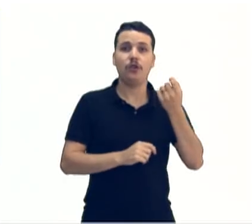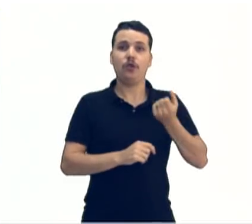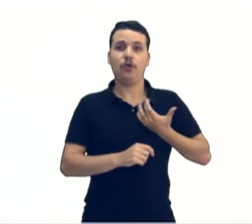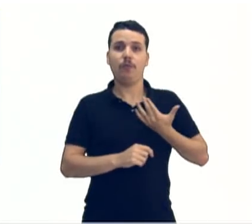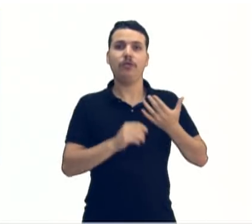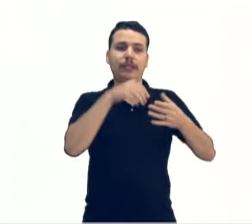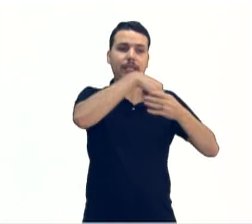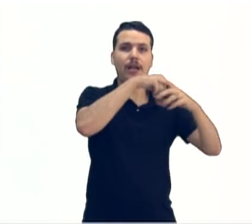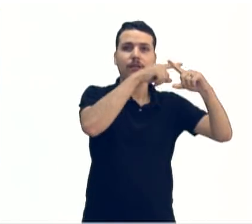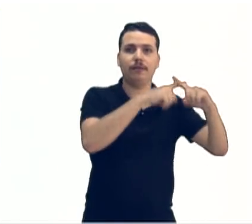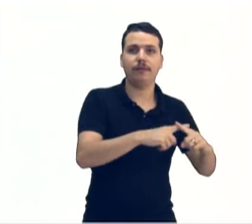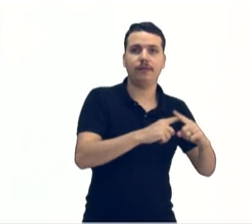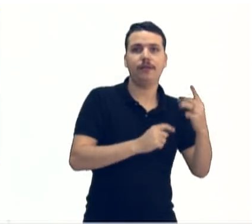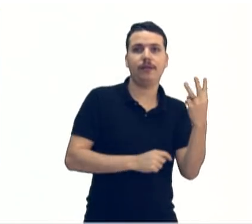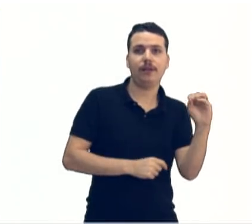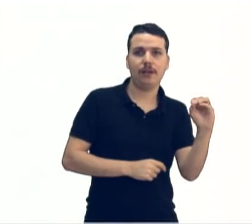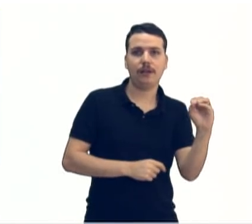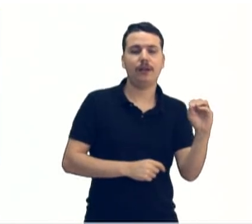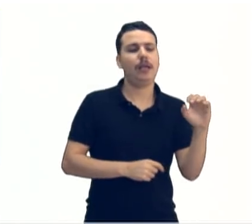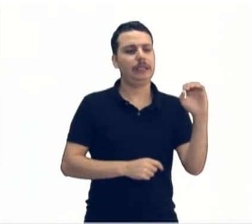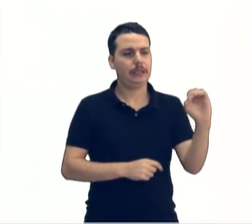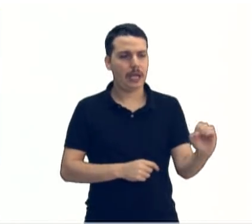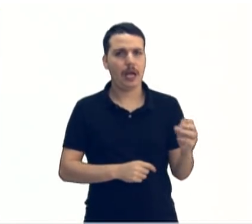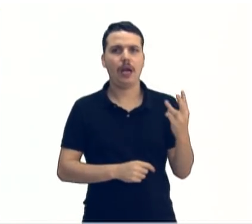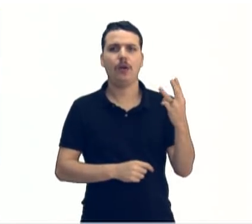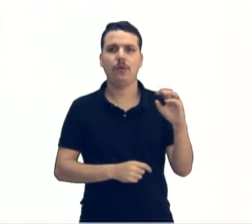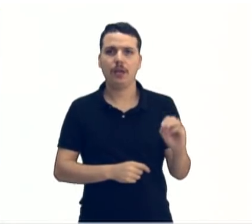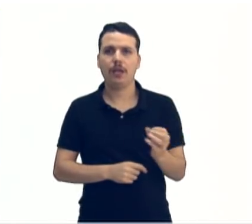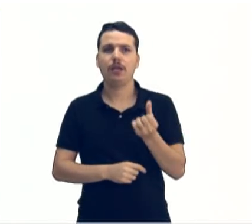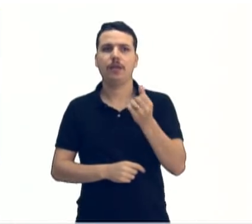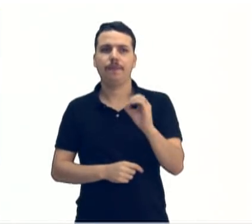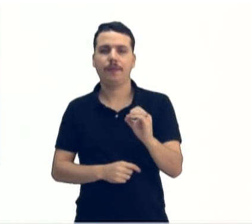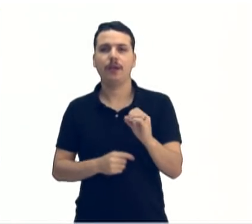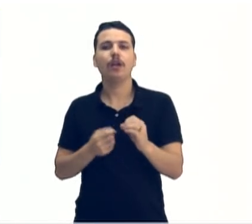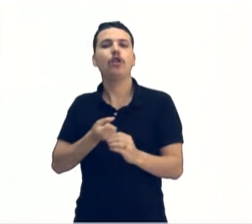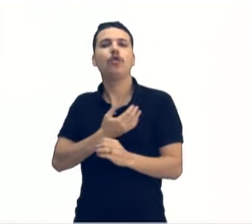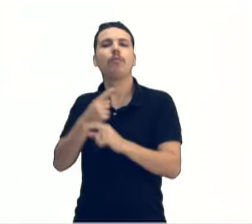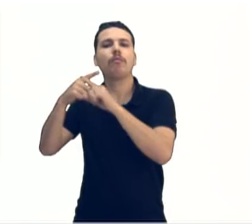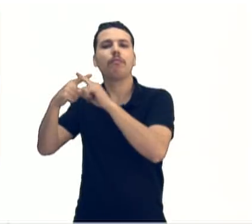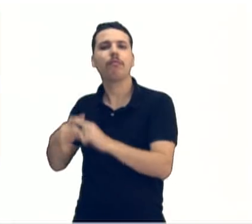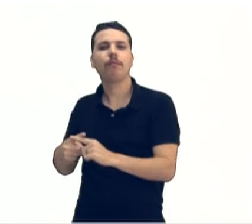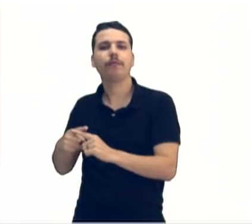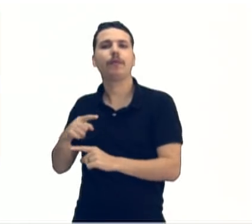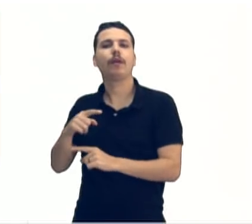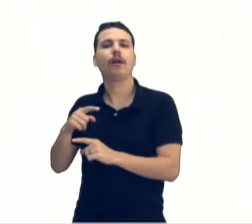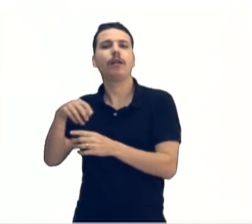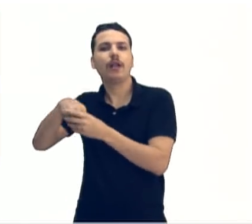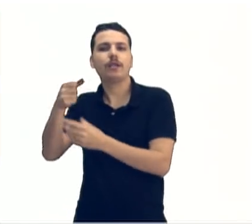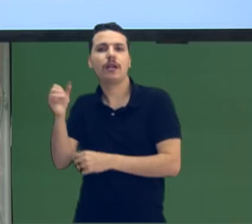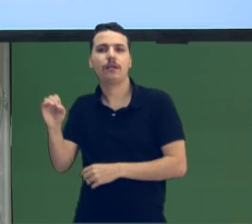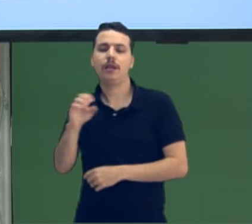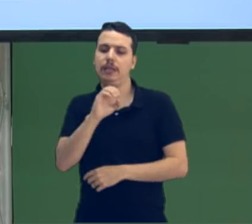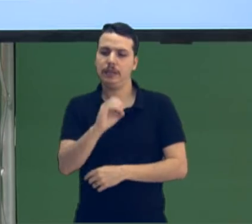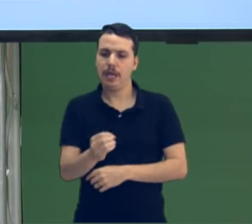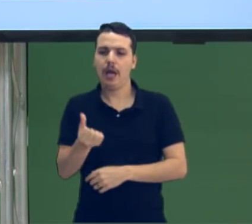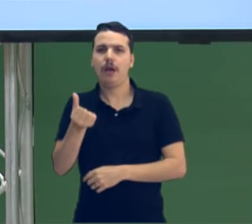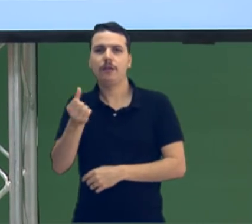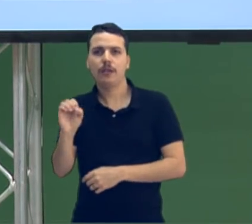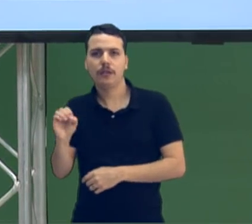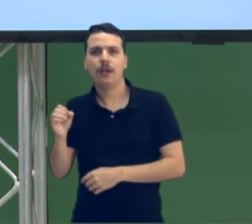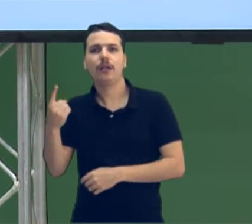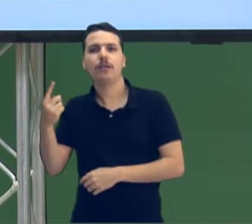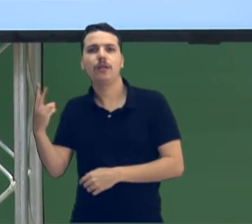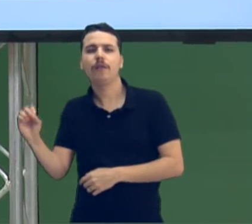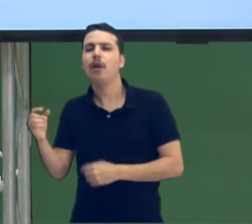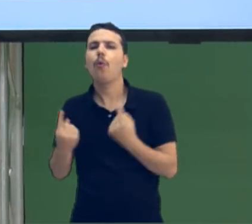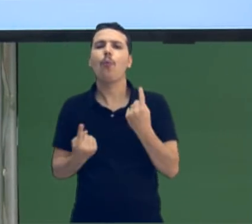30. 0, 30, 60. Múltiplos do 60. 0, 60, 120. Bom, qual é o